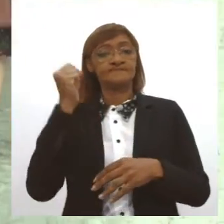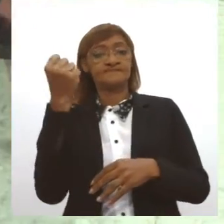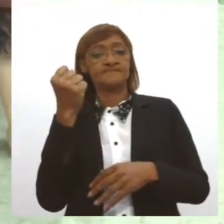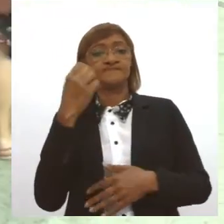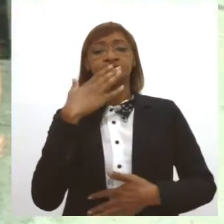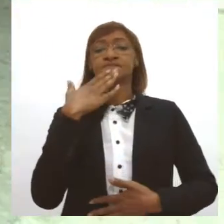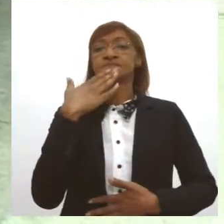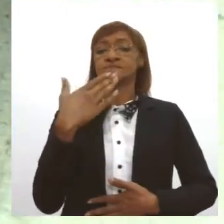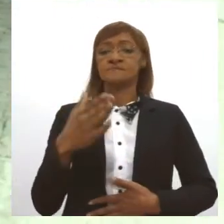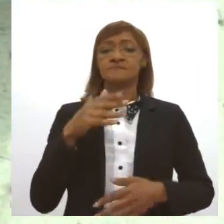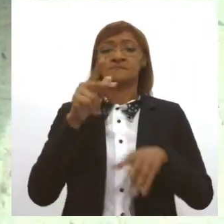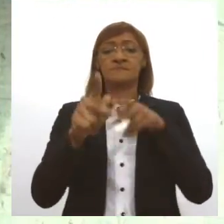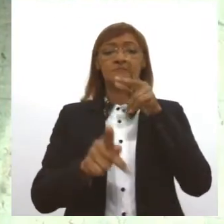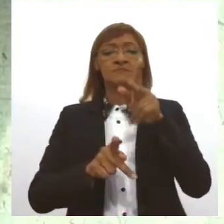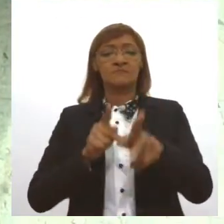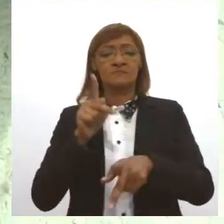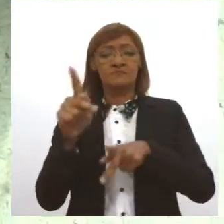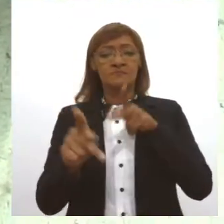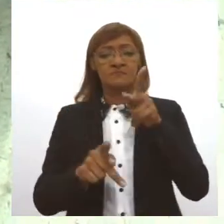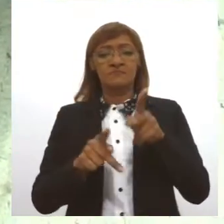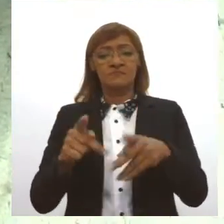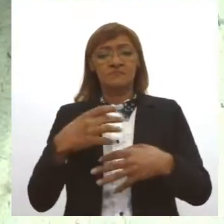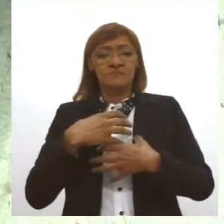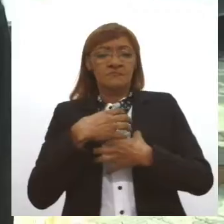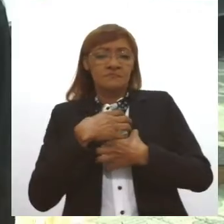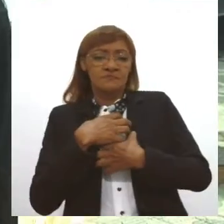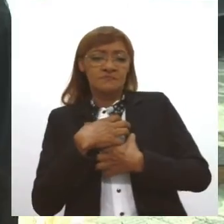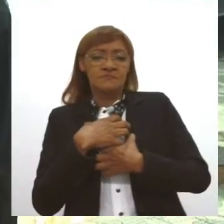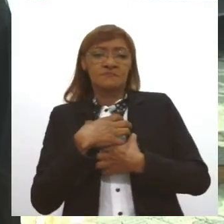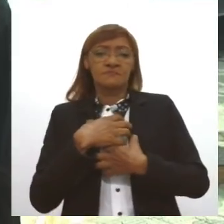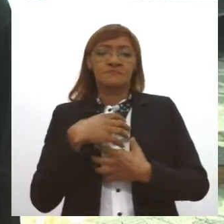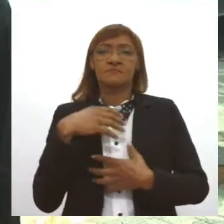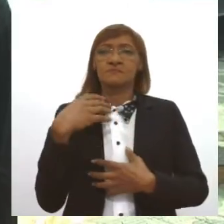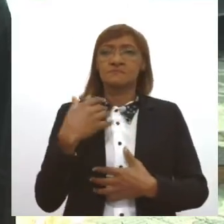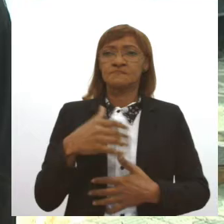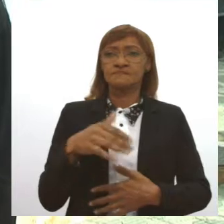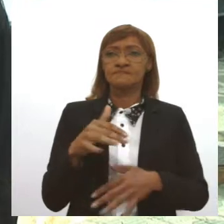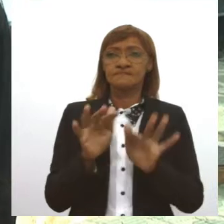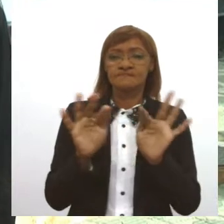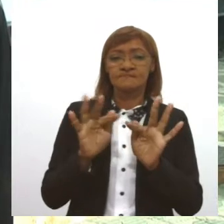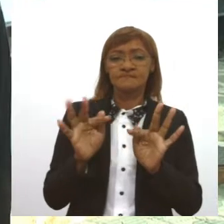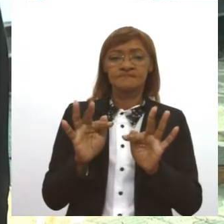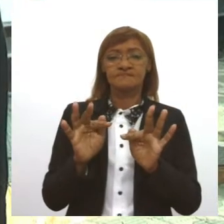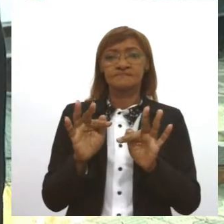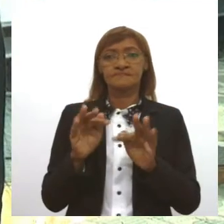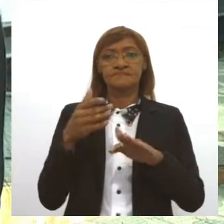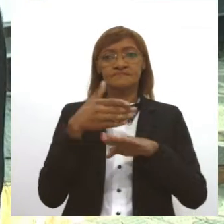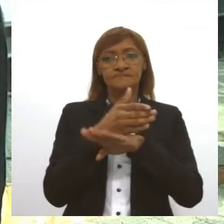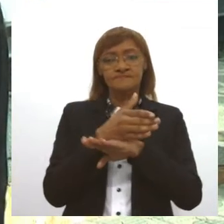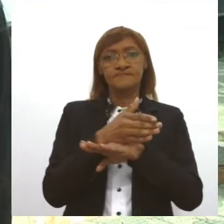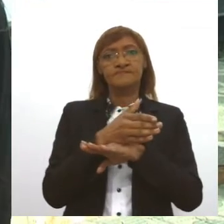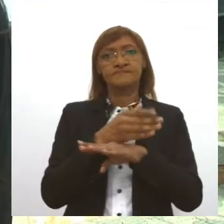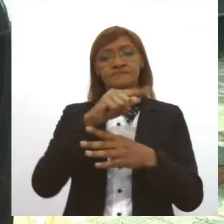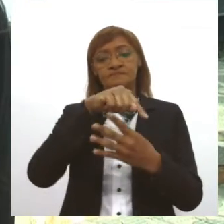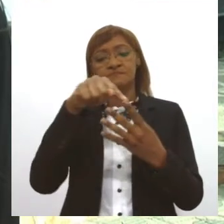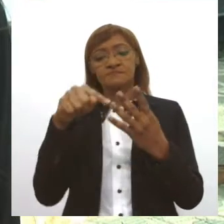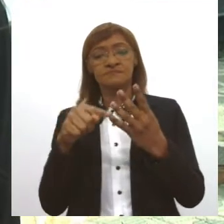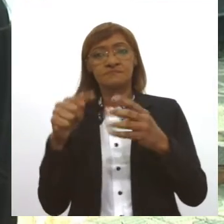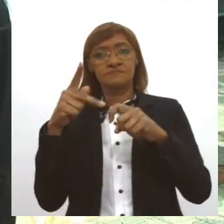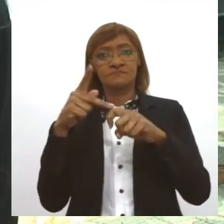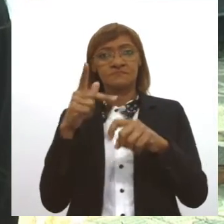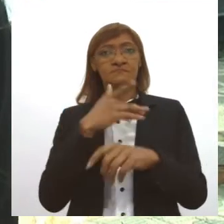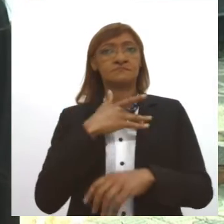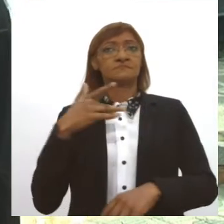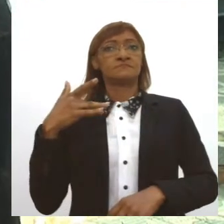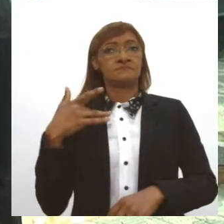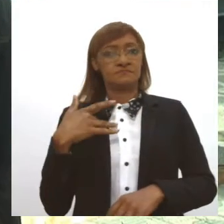que a população com sintoma leve, de baixo risco, procure uma das 4 unidades de saúde que estão fazendo atendimento de